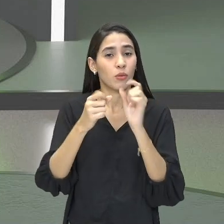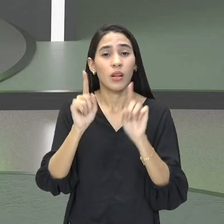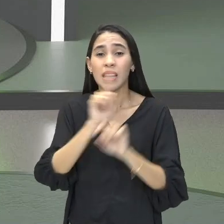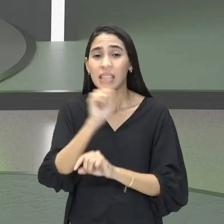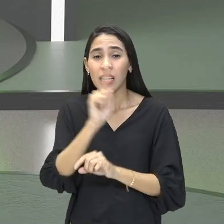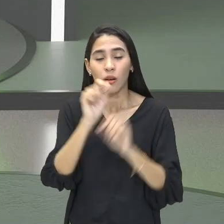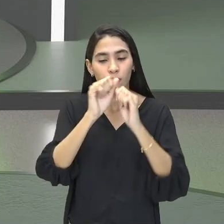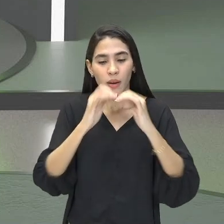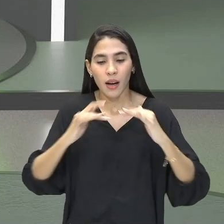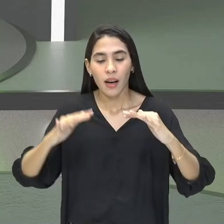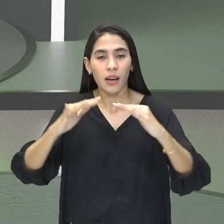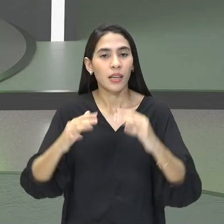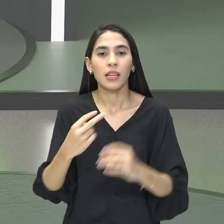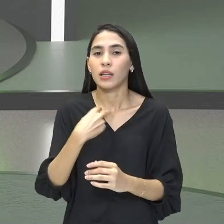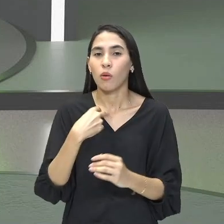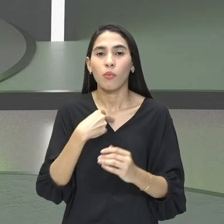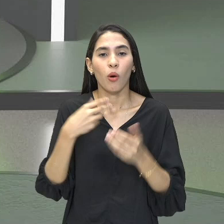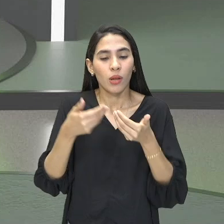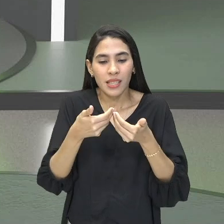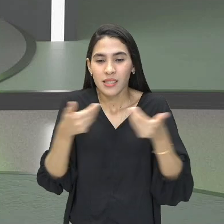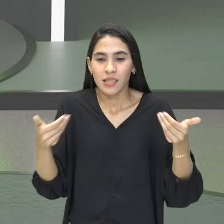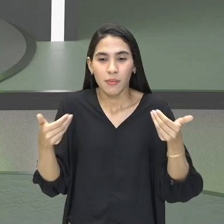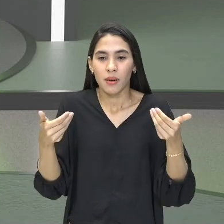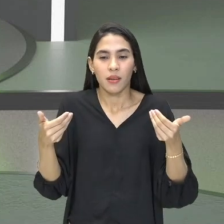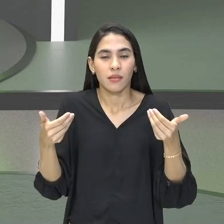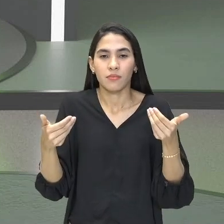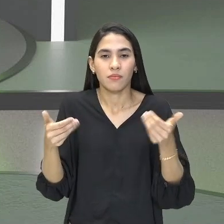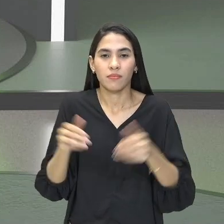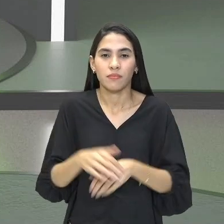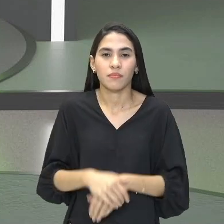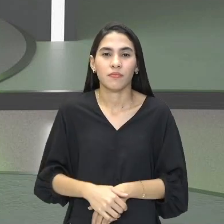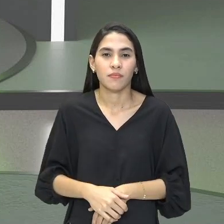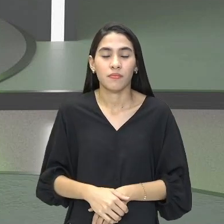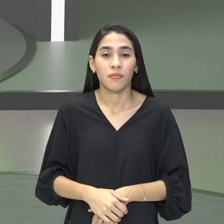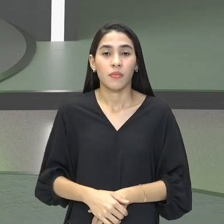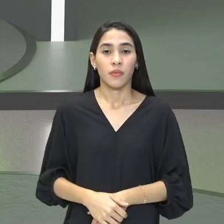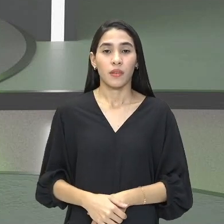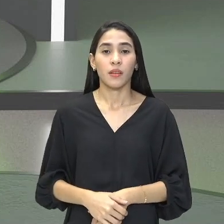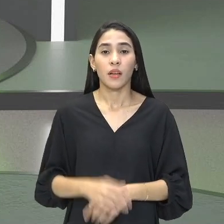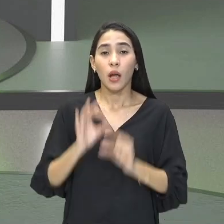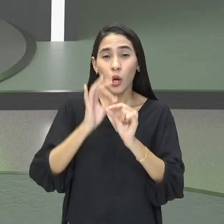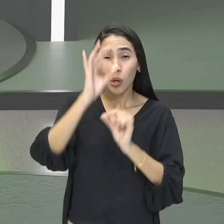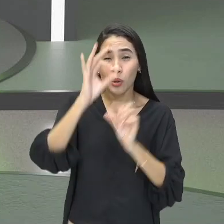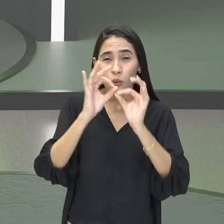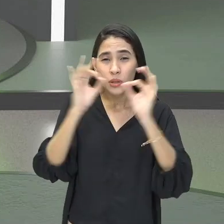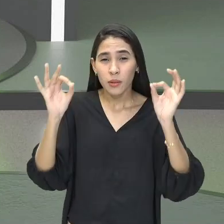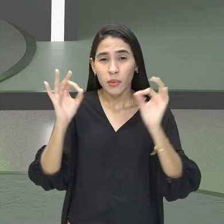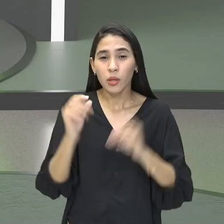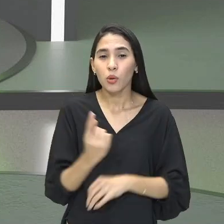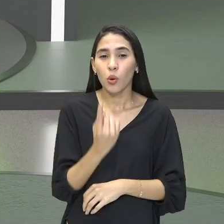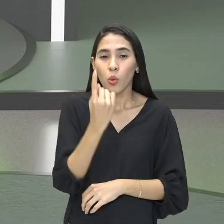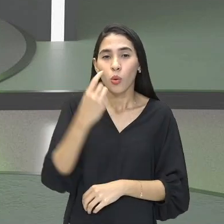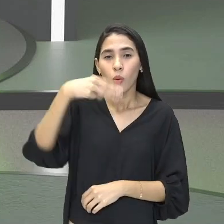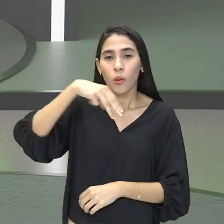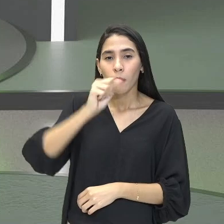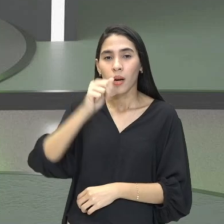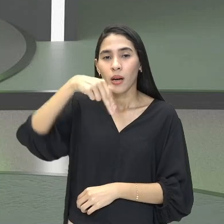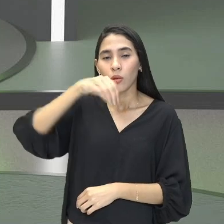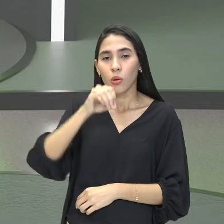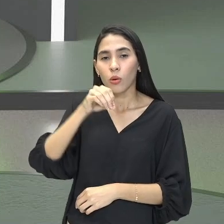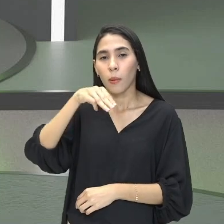ser separadas por filtração, tá? E o tamanho delas é de 1 nanômetro.